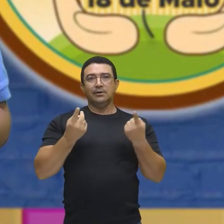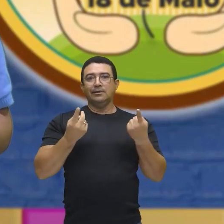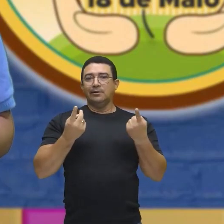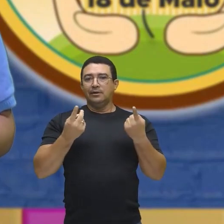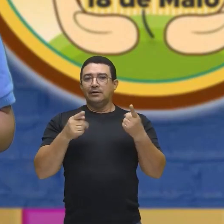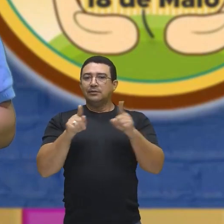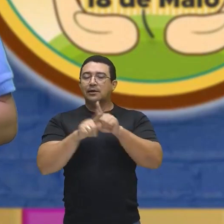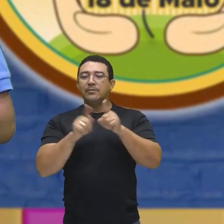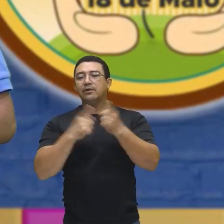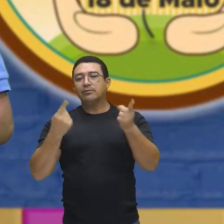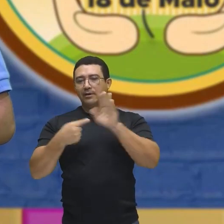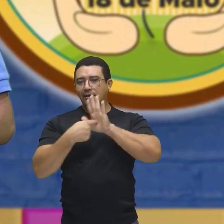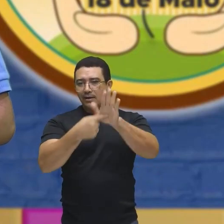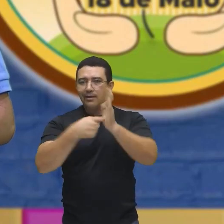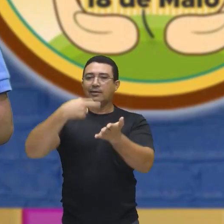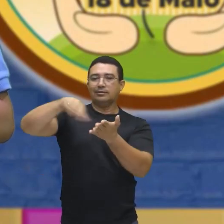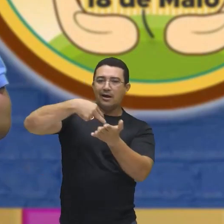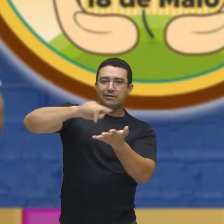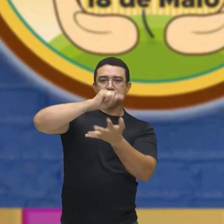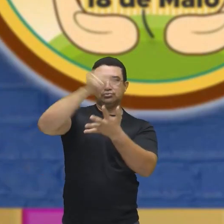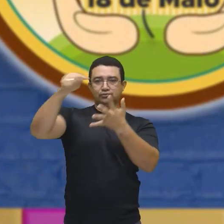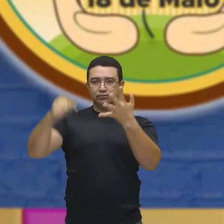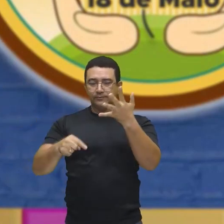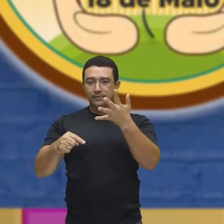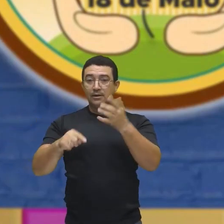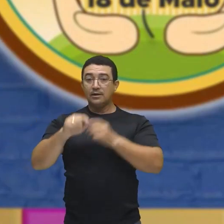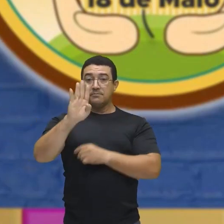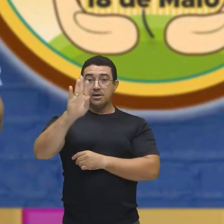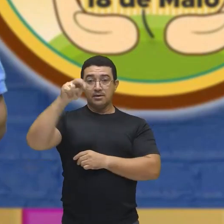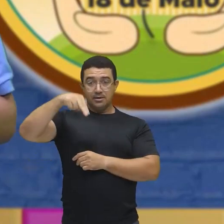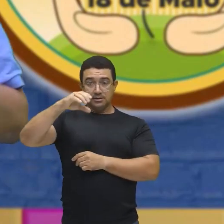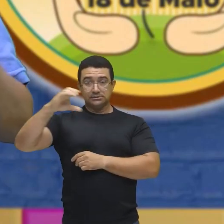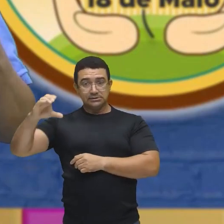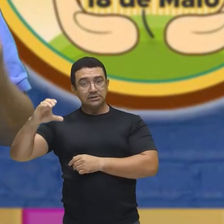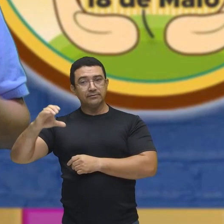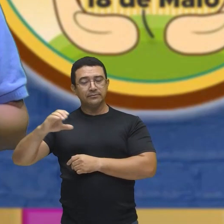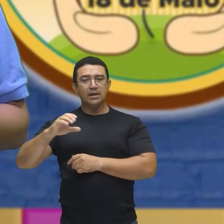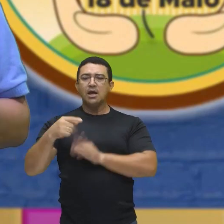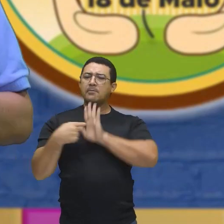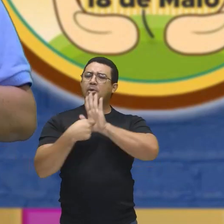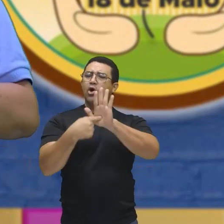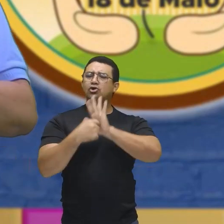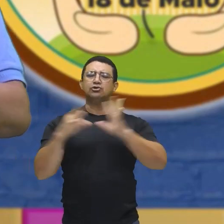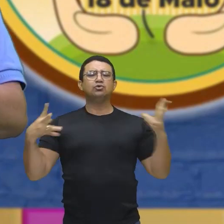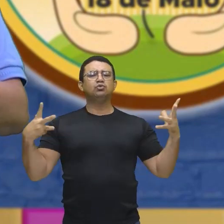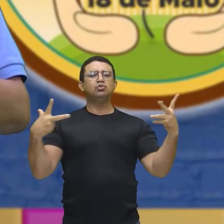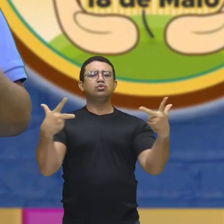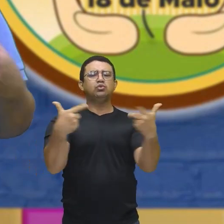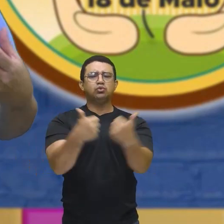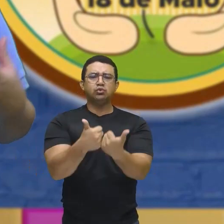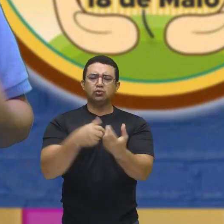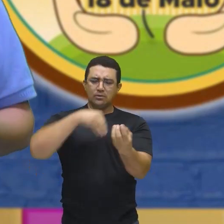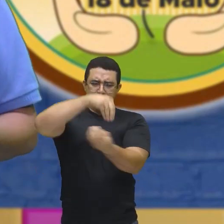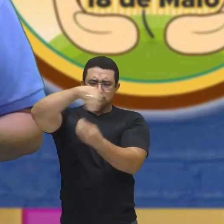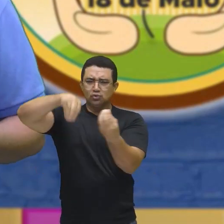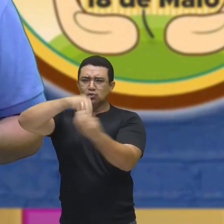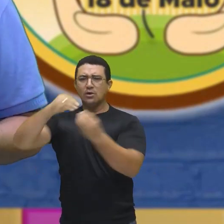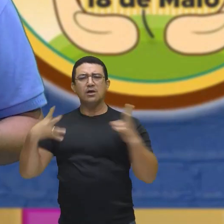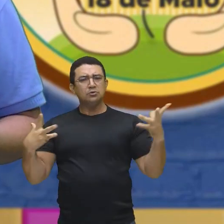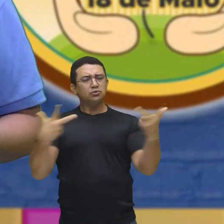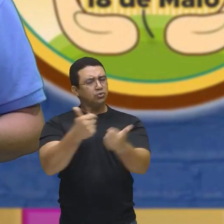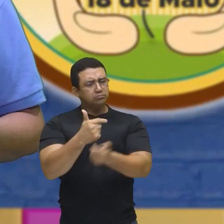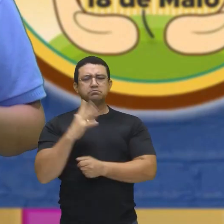das manifestações e etc. Então, a BNCC ela vem trazendo tudo isso, ela envolve como se fosse um laço muito